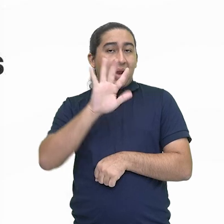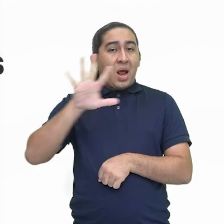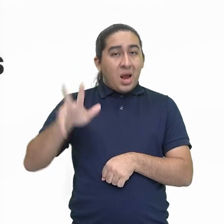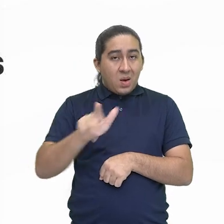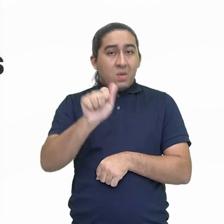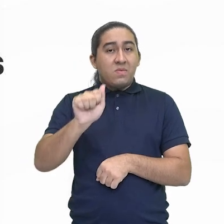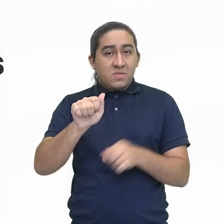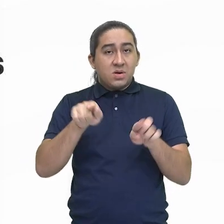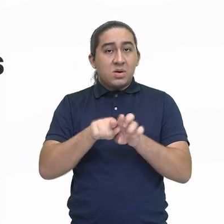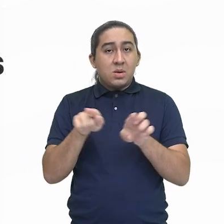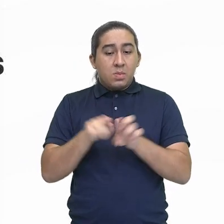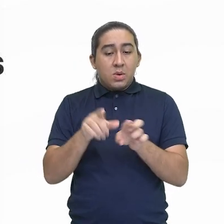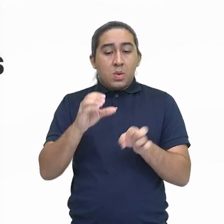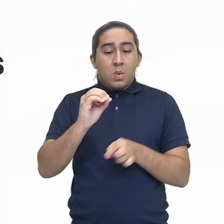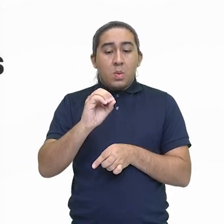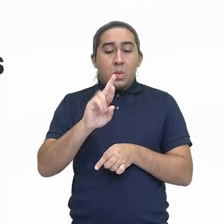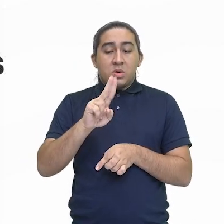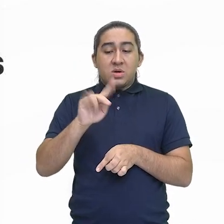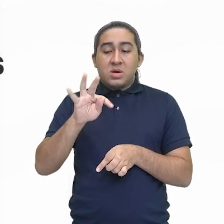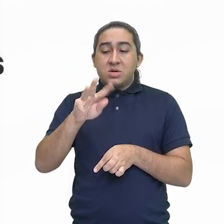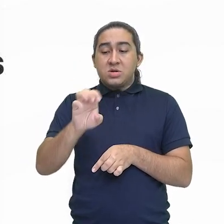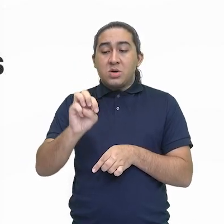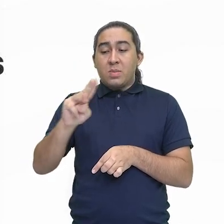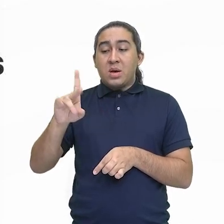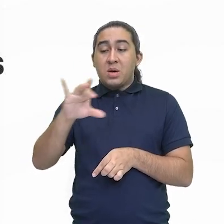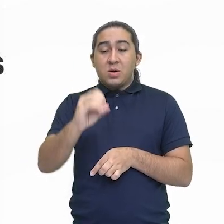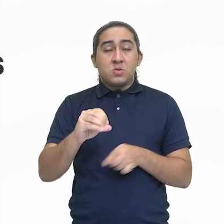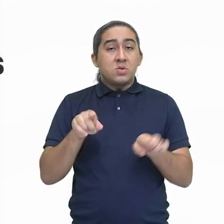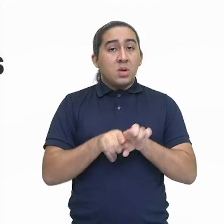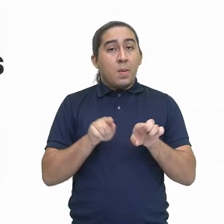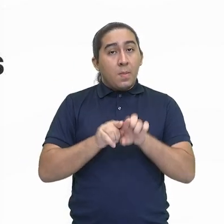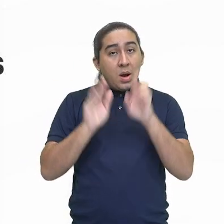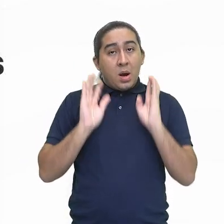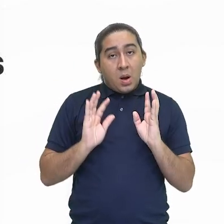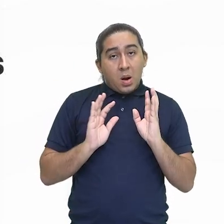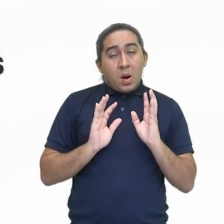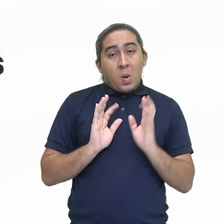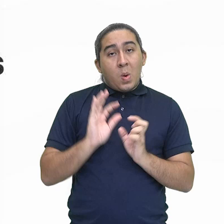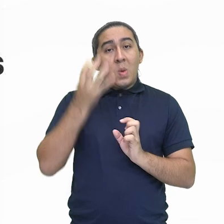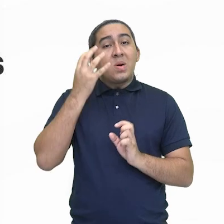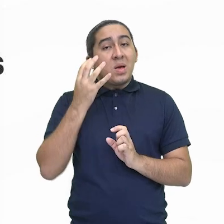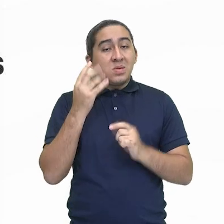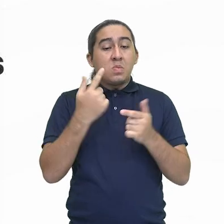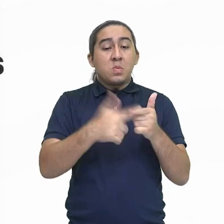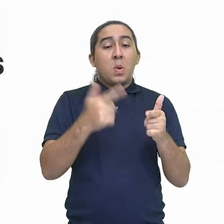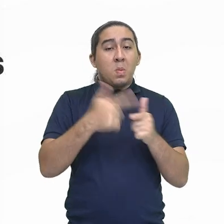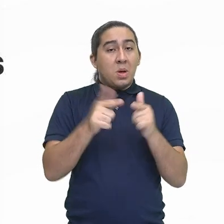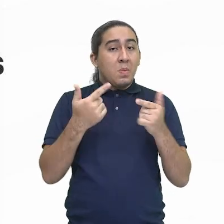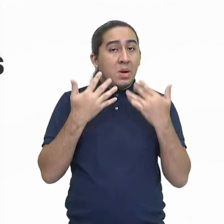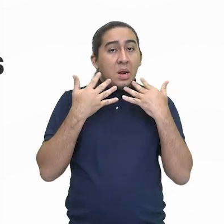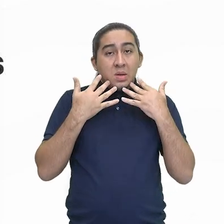africano. Nós temos também as catástrofes naturais, né? Que são motivos que vão levar essas pessoas aí a